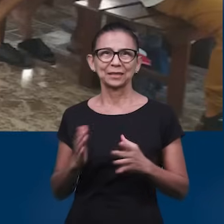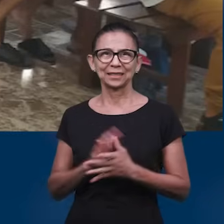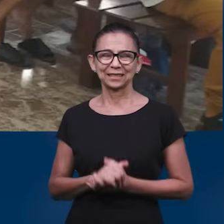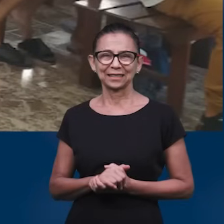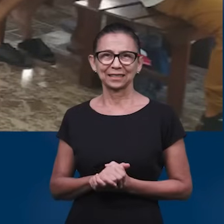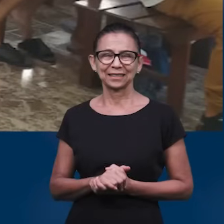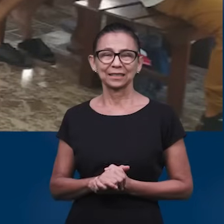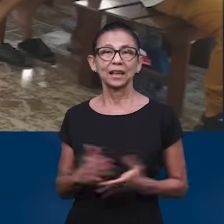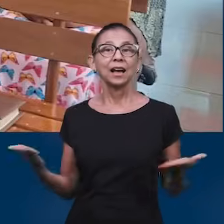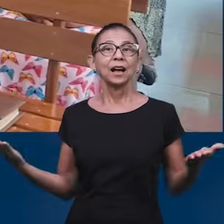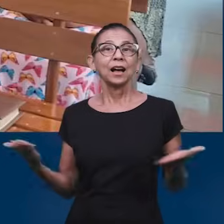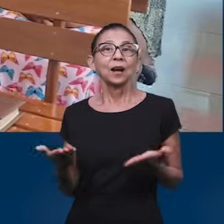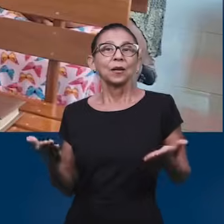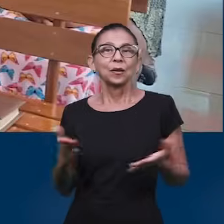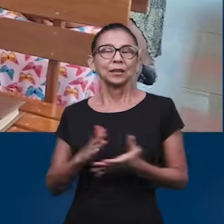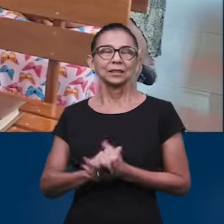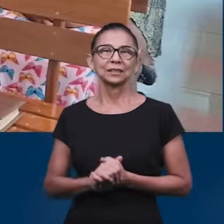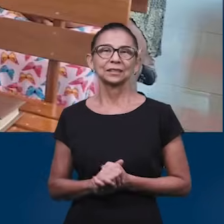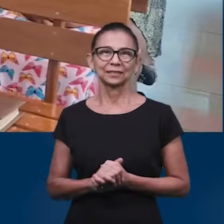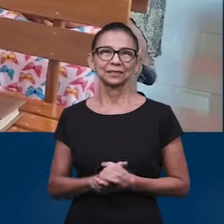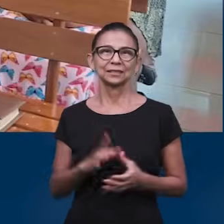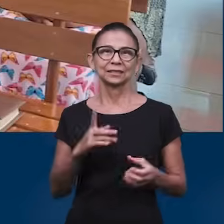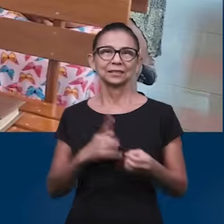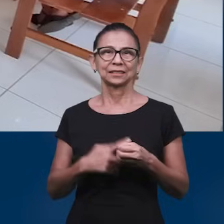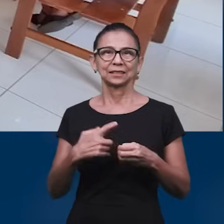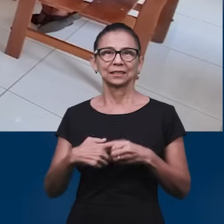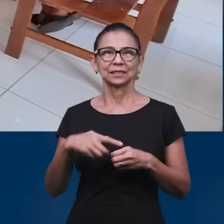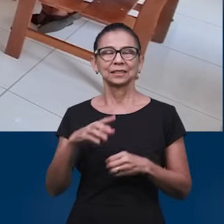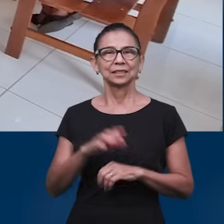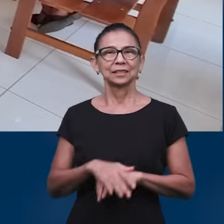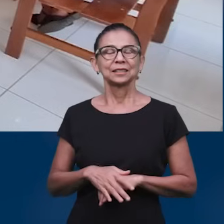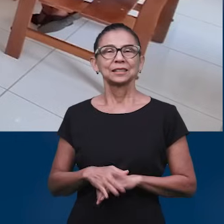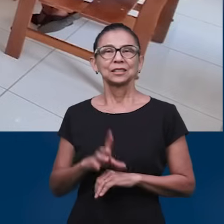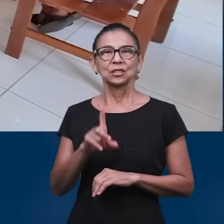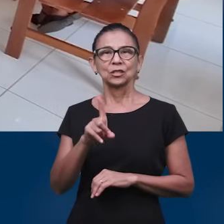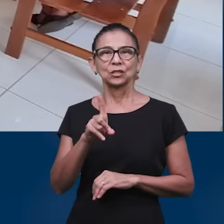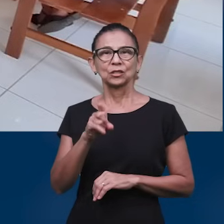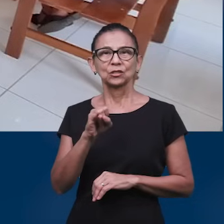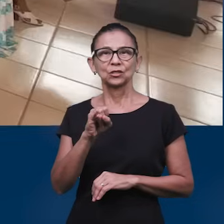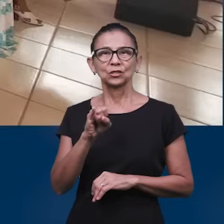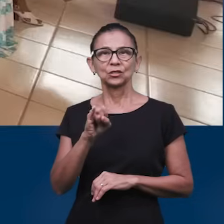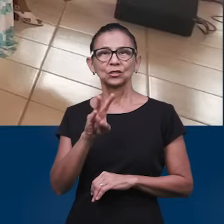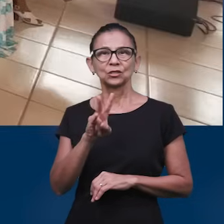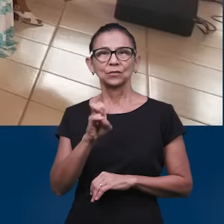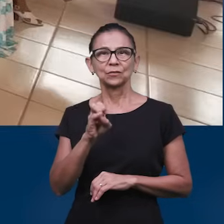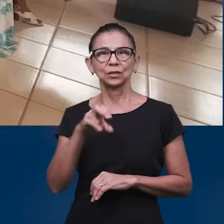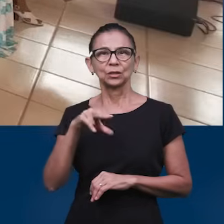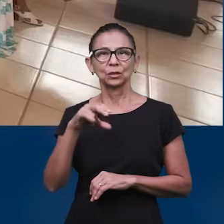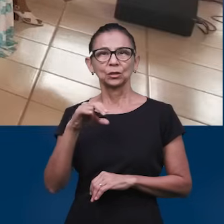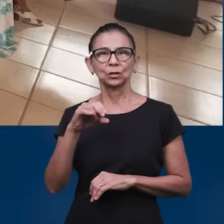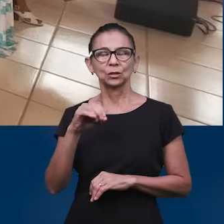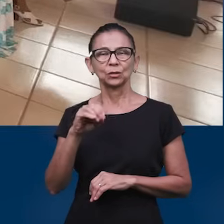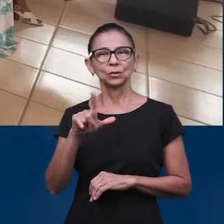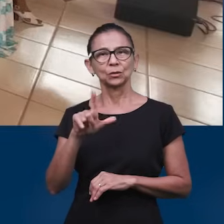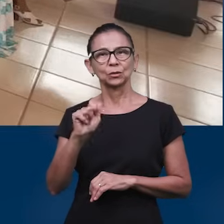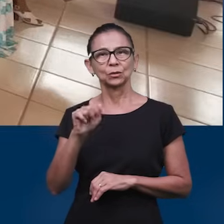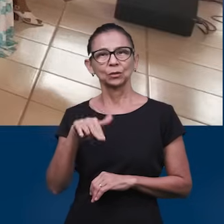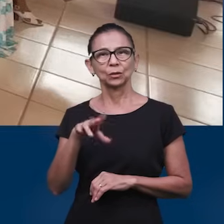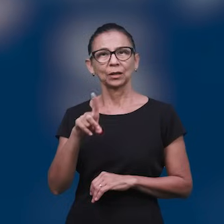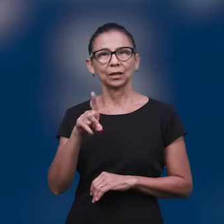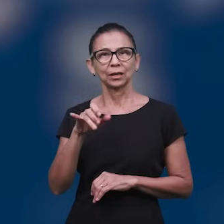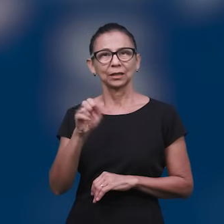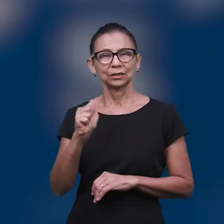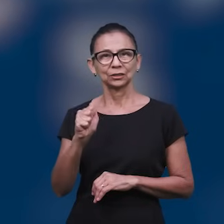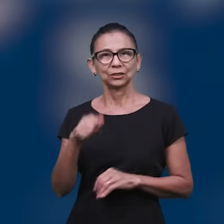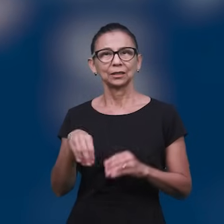do Maravilha. Agora fotos lá da cidade de Divinolândia de Minas. De lá vamos para a ICM de